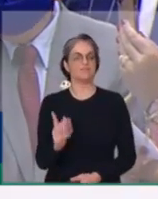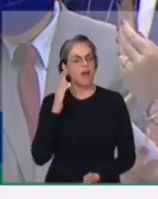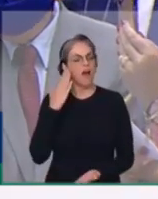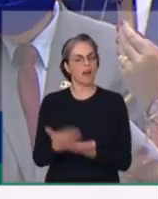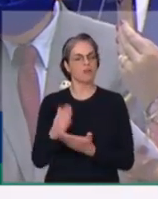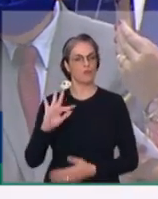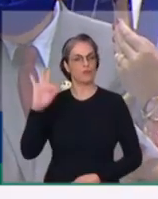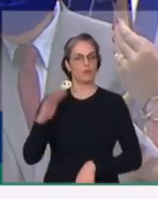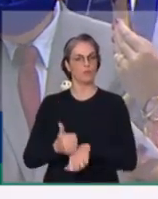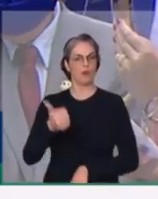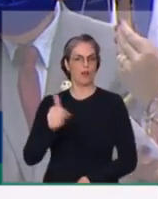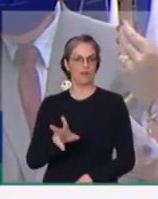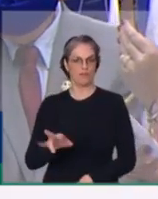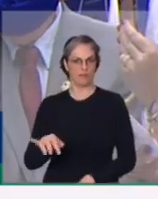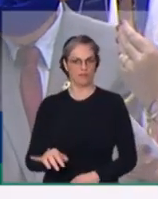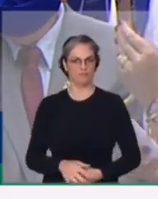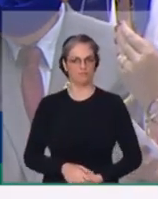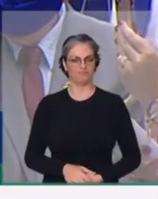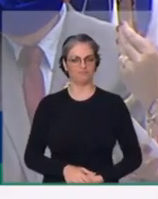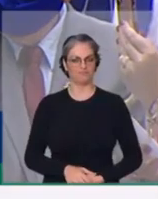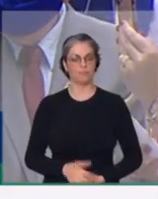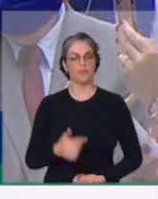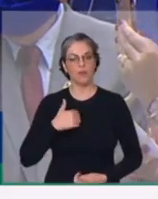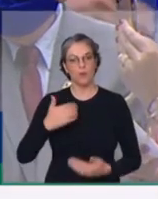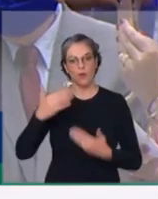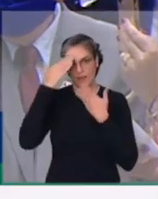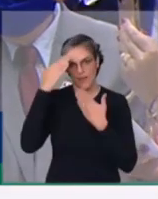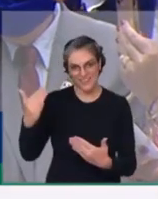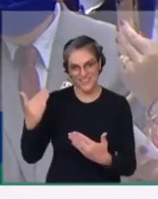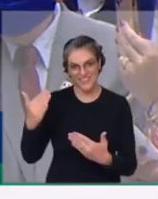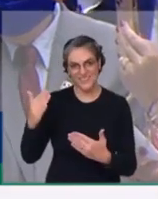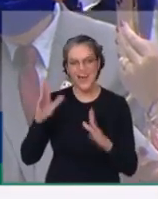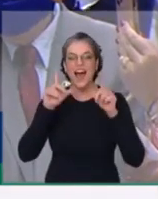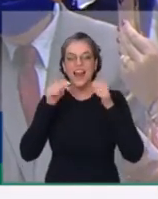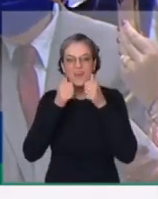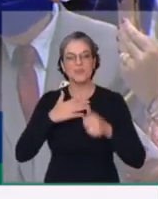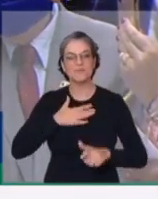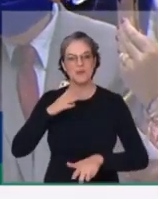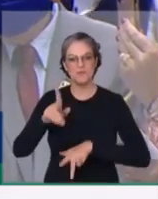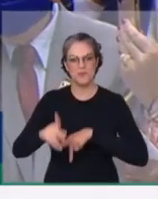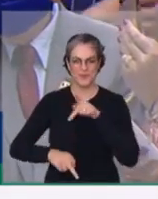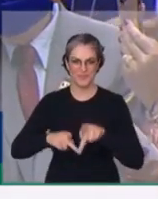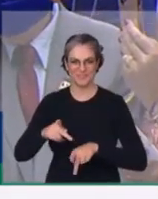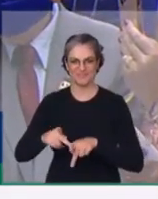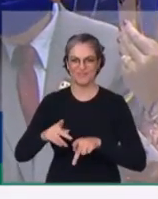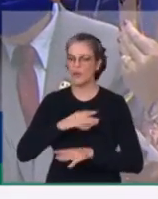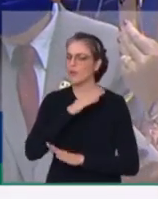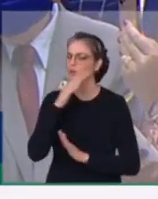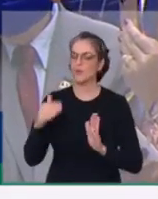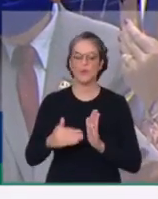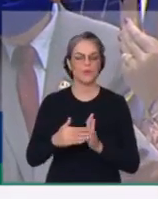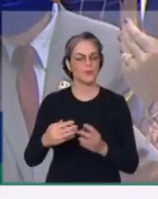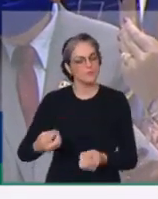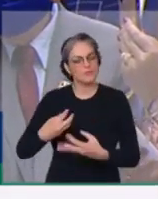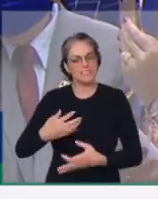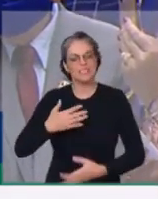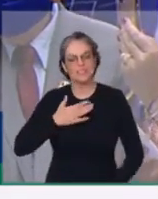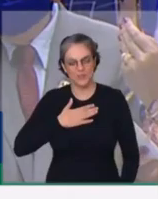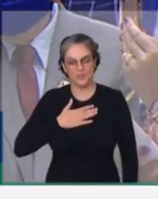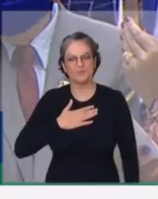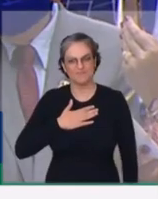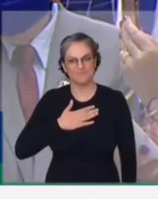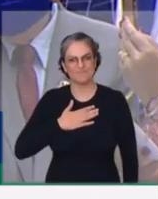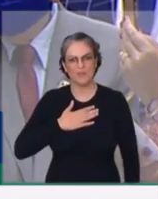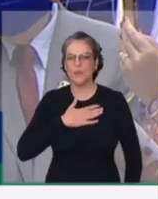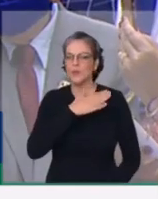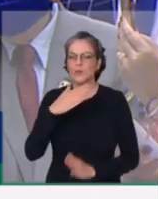melhor. Quero agradecer a Alagoas e ao meu povo por tudo que me ensinou,